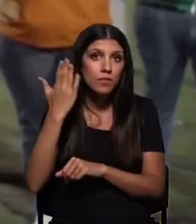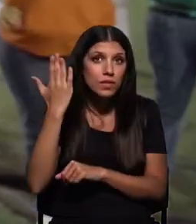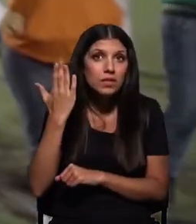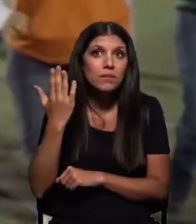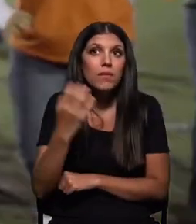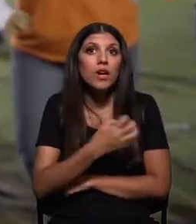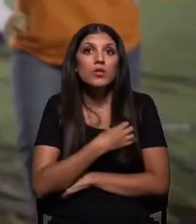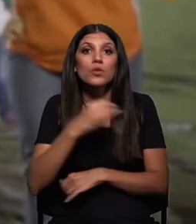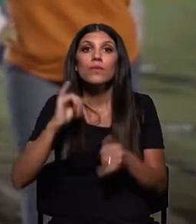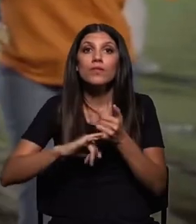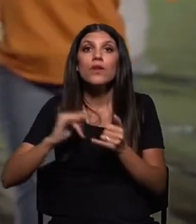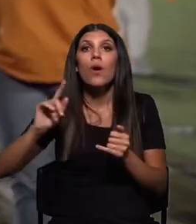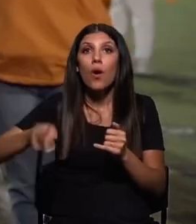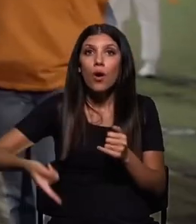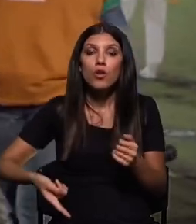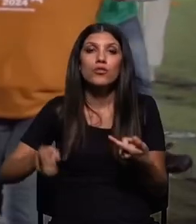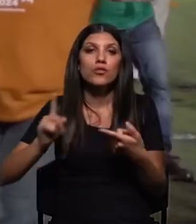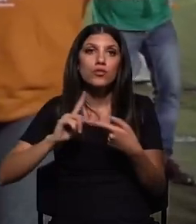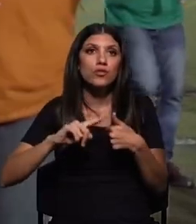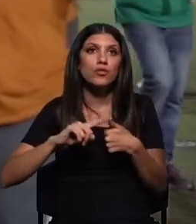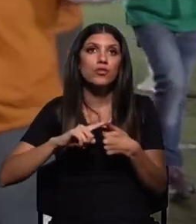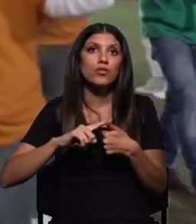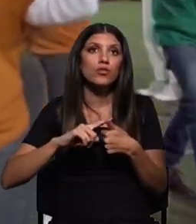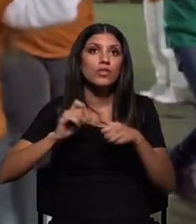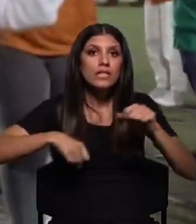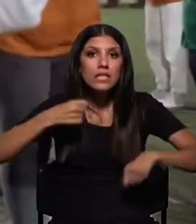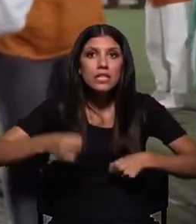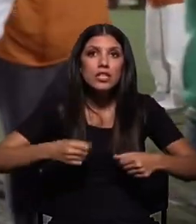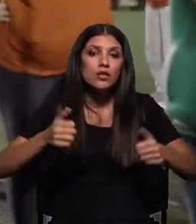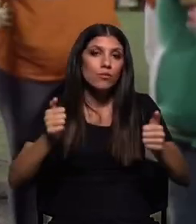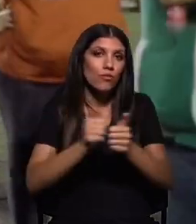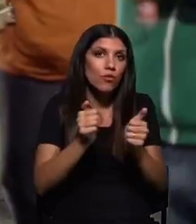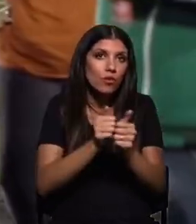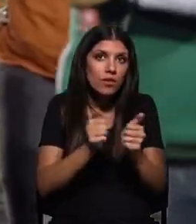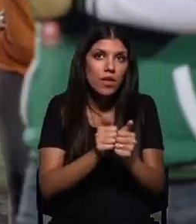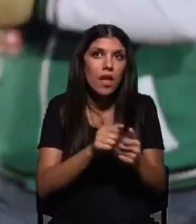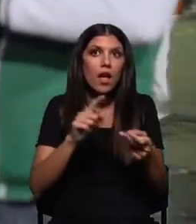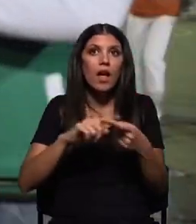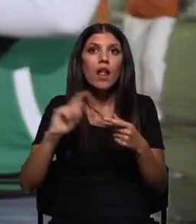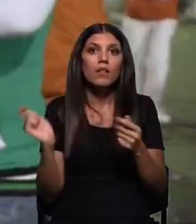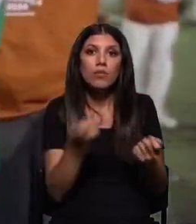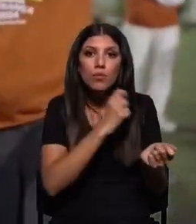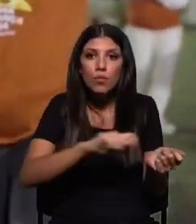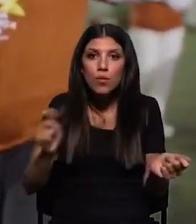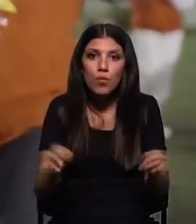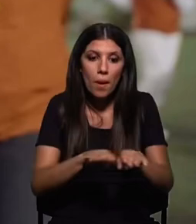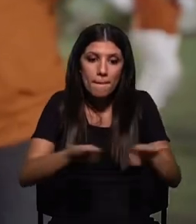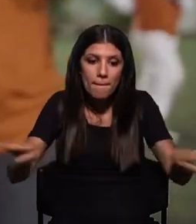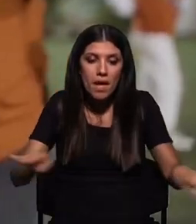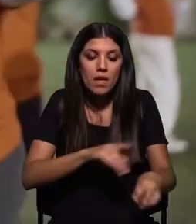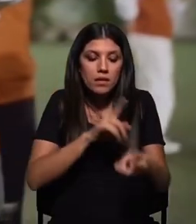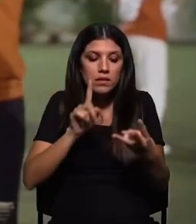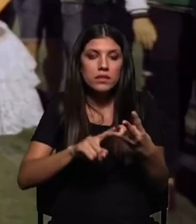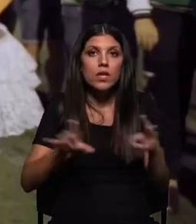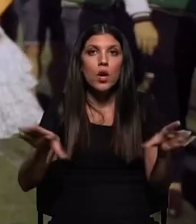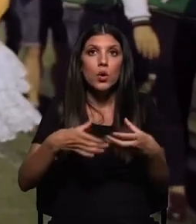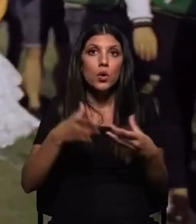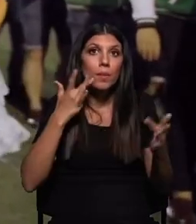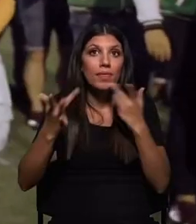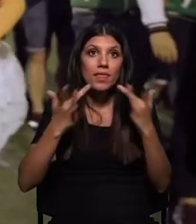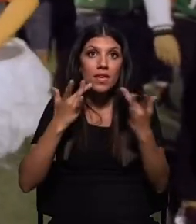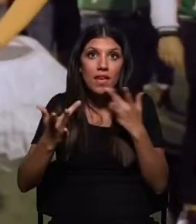clube associativo, tivemos o ciclismo, o futsal, tivemos o ténis de mesa, tivemos um grupo de teatro